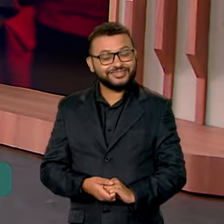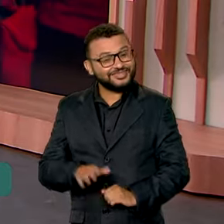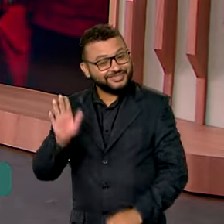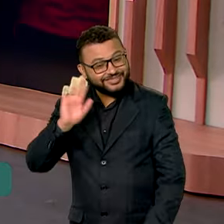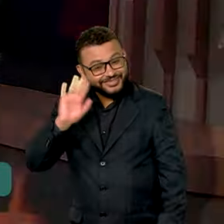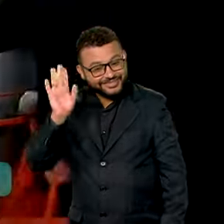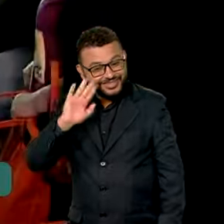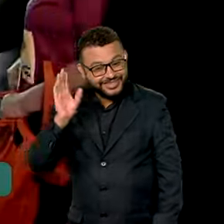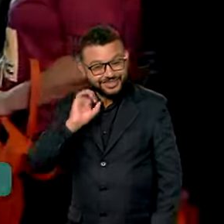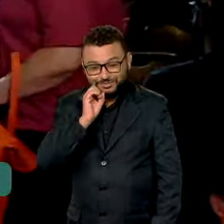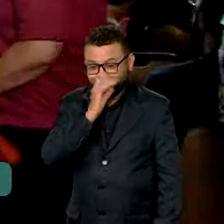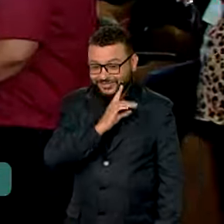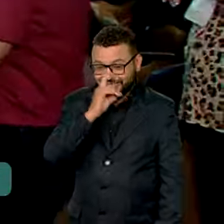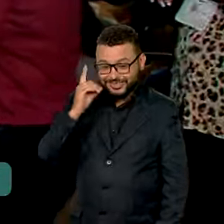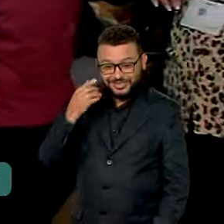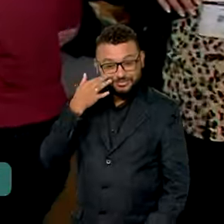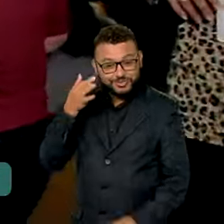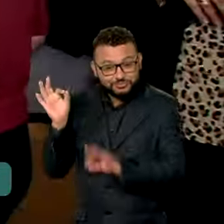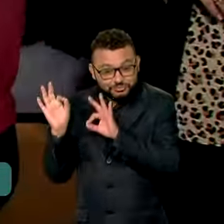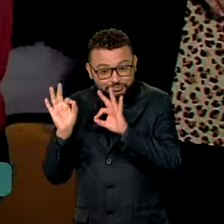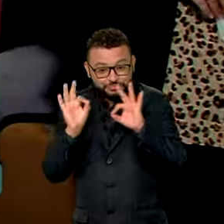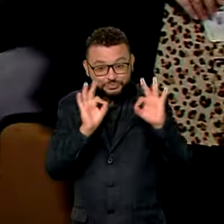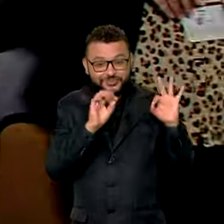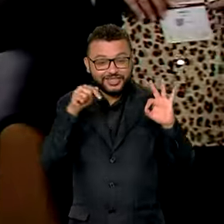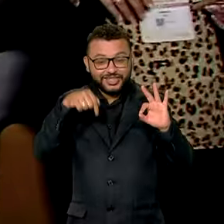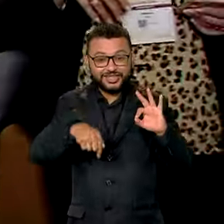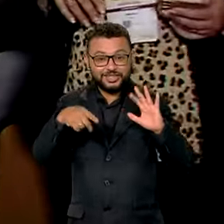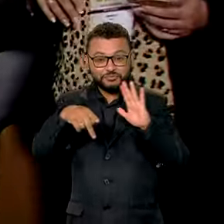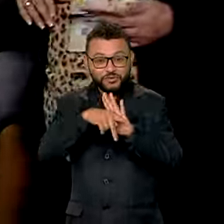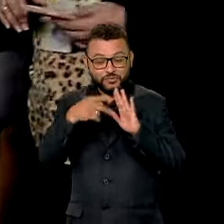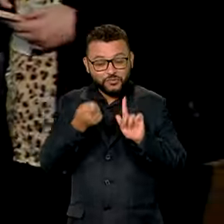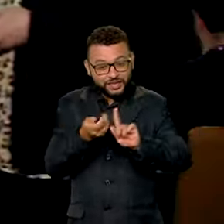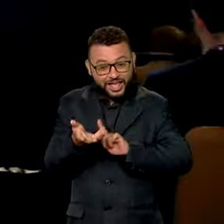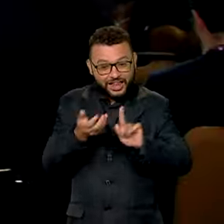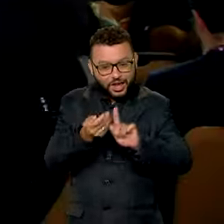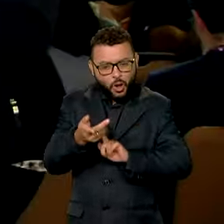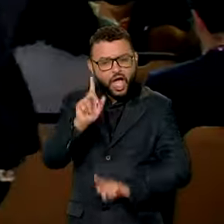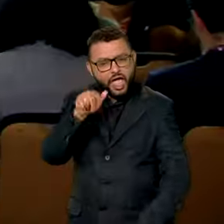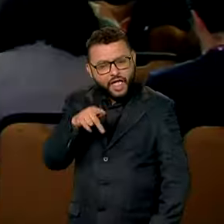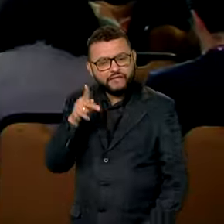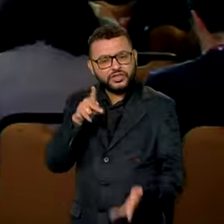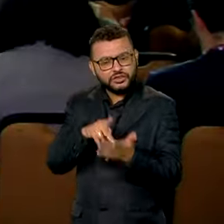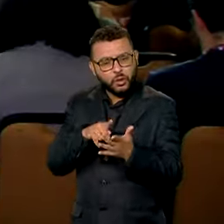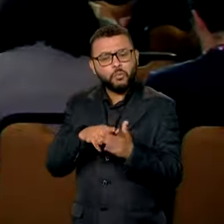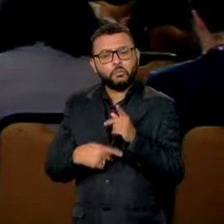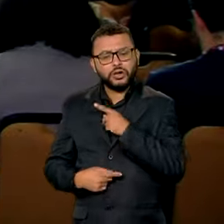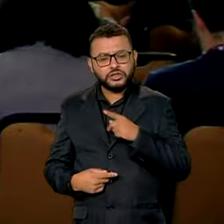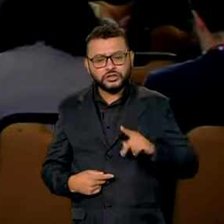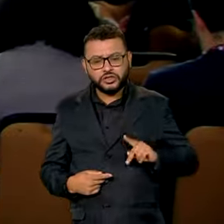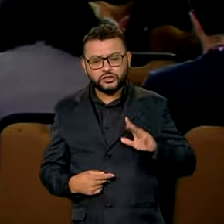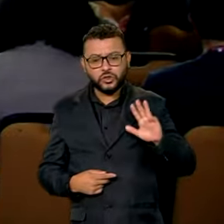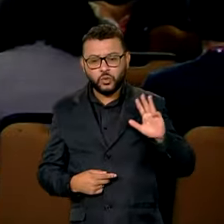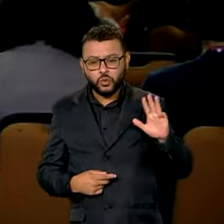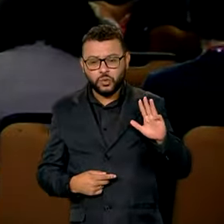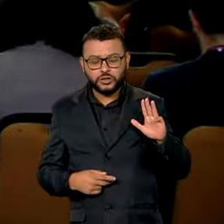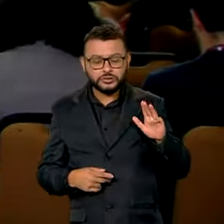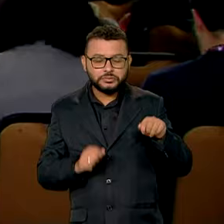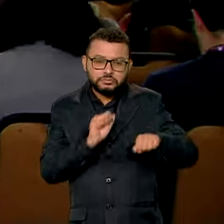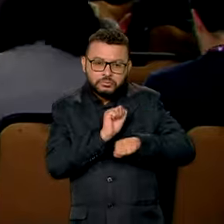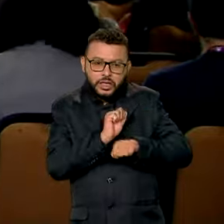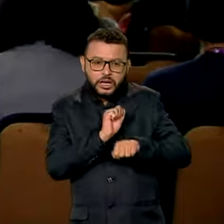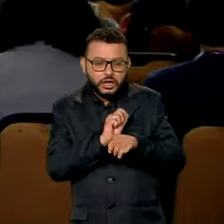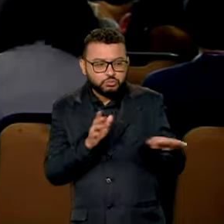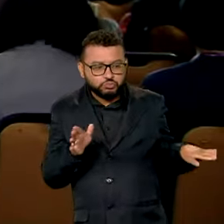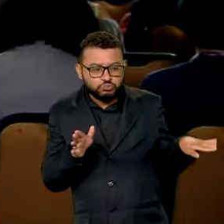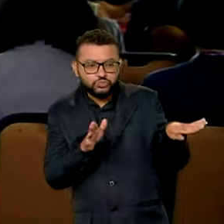Olá, Karine, bom dia para você, bom dia a todos que acompanham o Canal Gov. É isso mesmo, o presidente Lula está sendo aguardado aqui na abertura